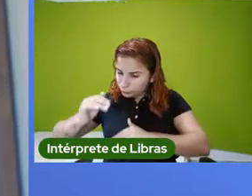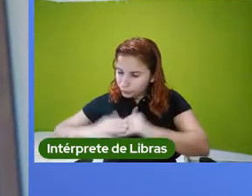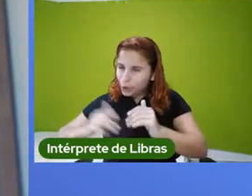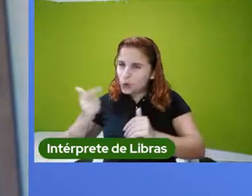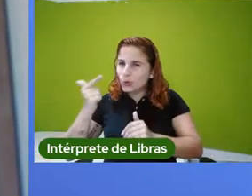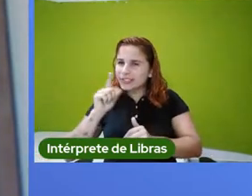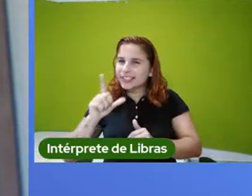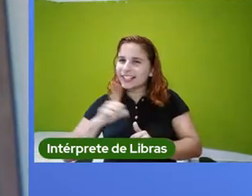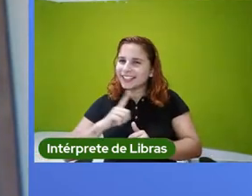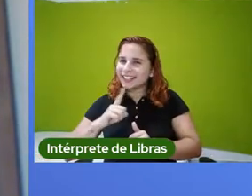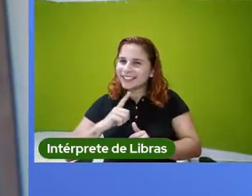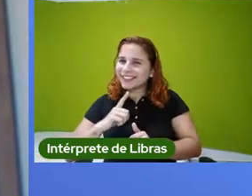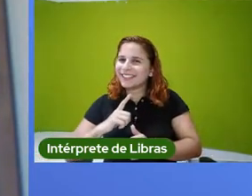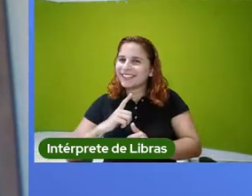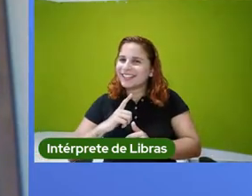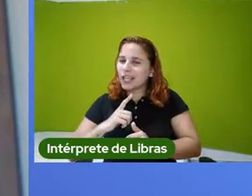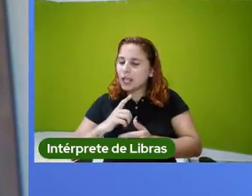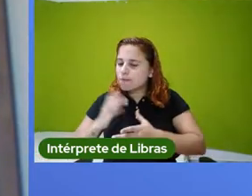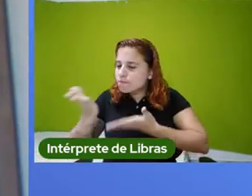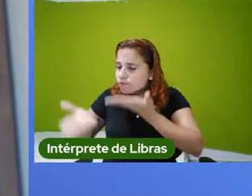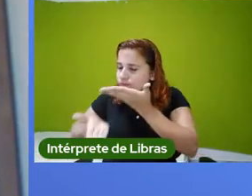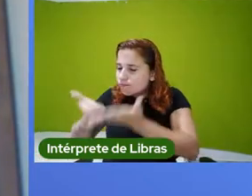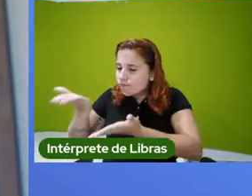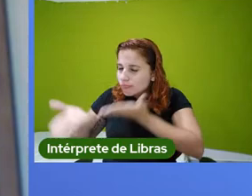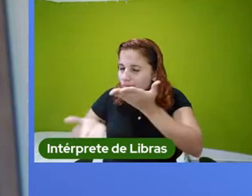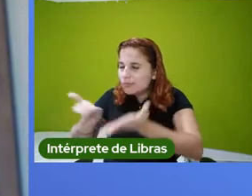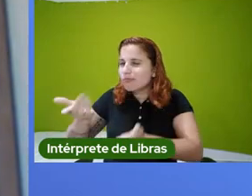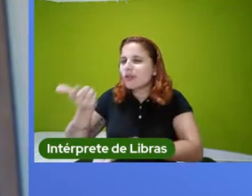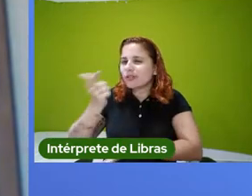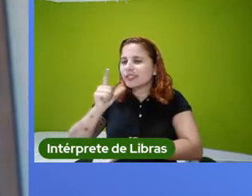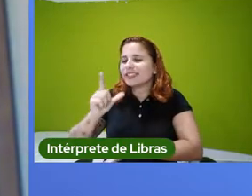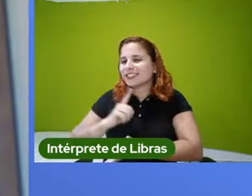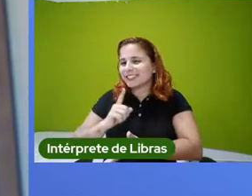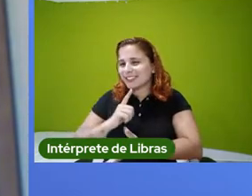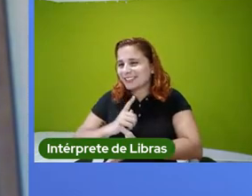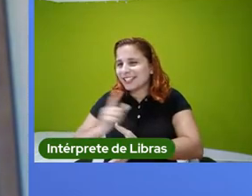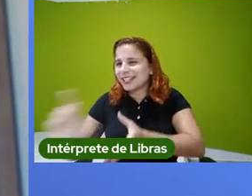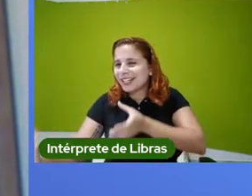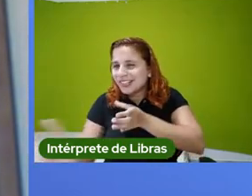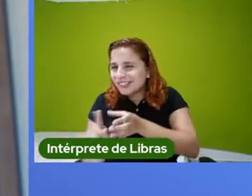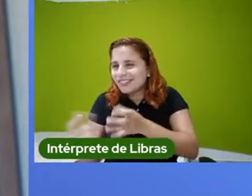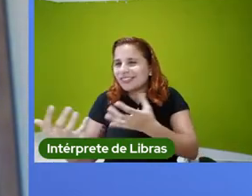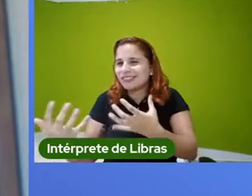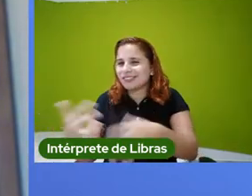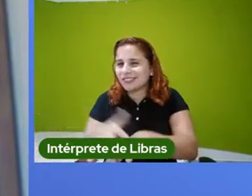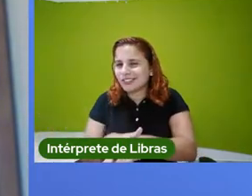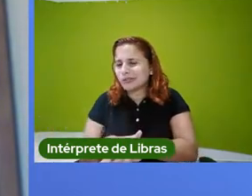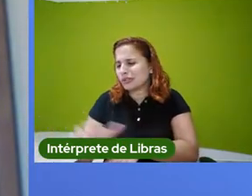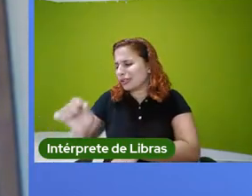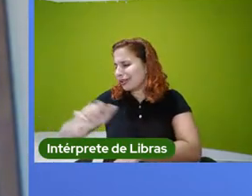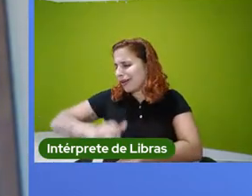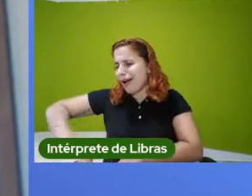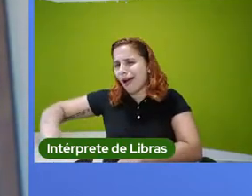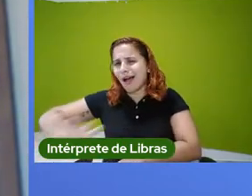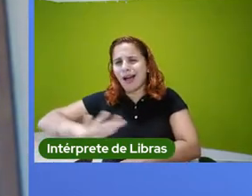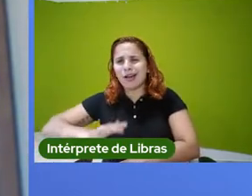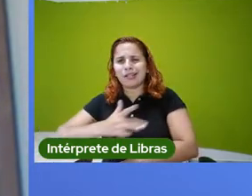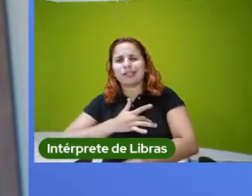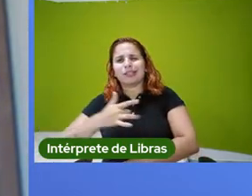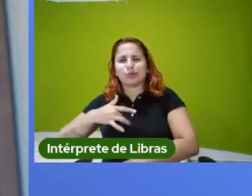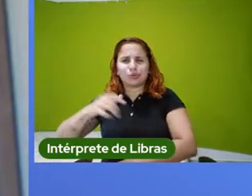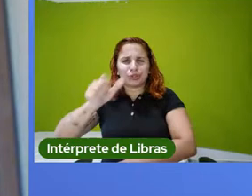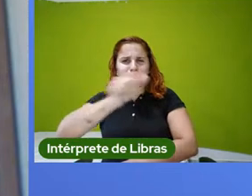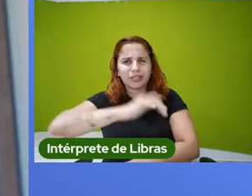no território das diversas ações de assistência, trabalho, emprego, educação, saúde, com esse